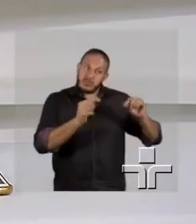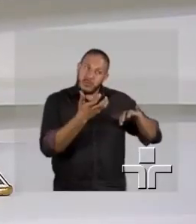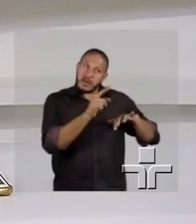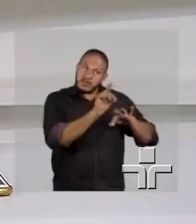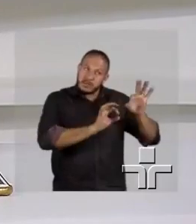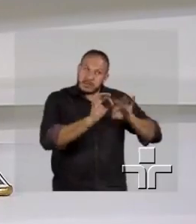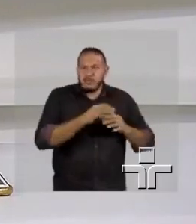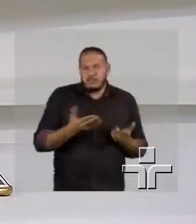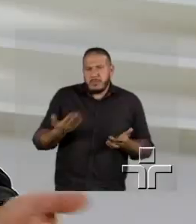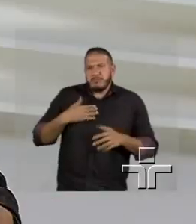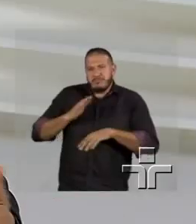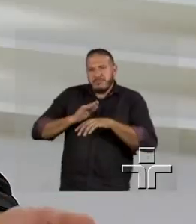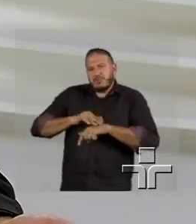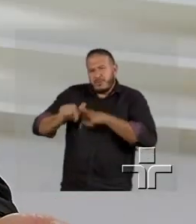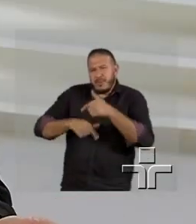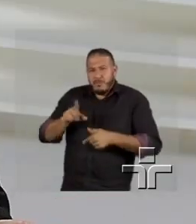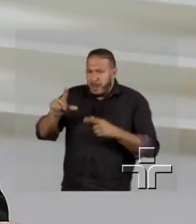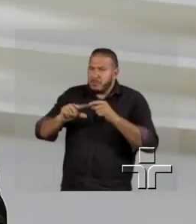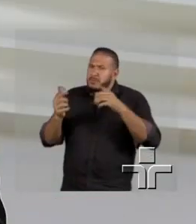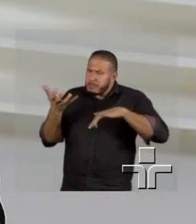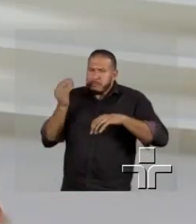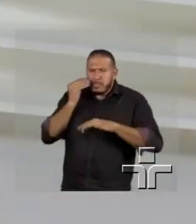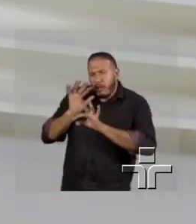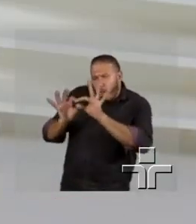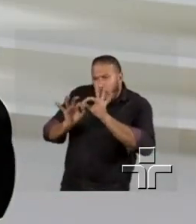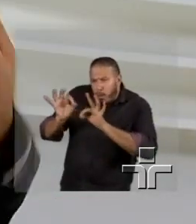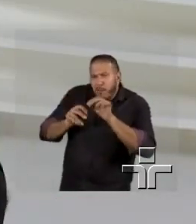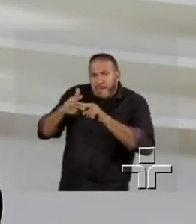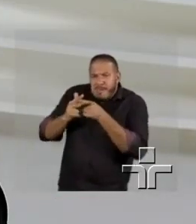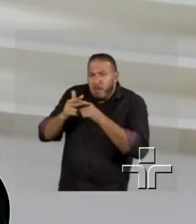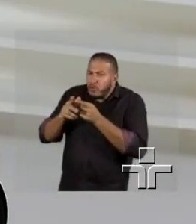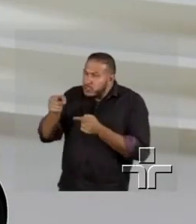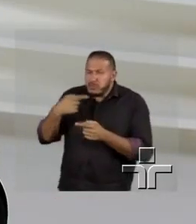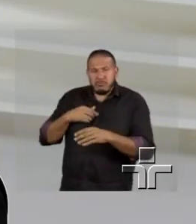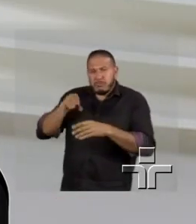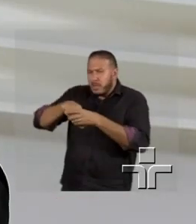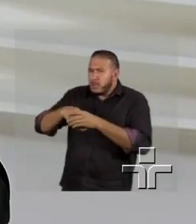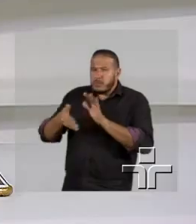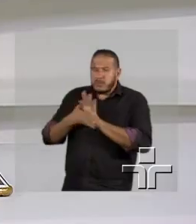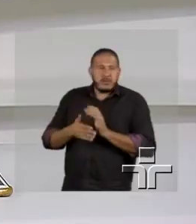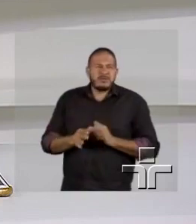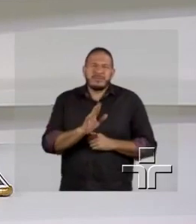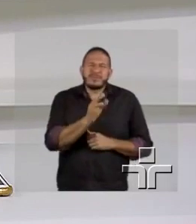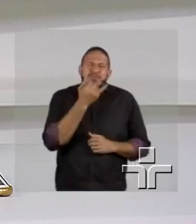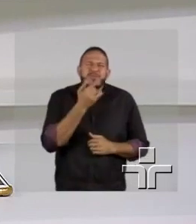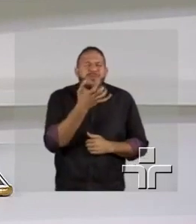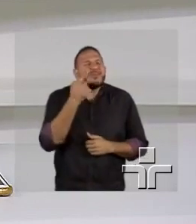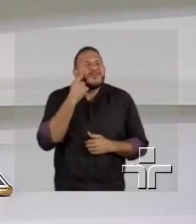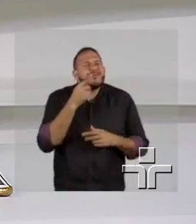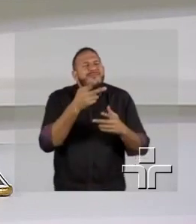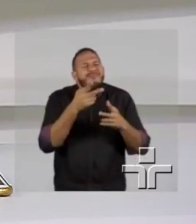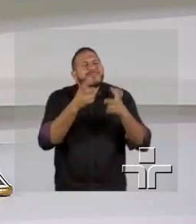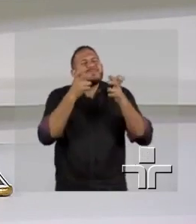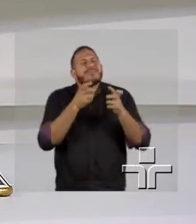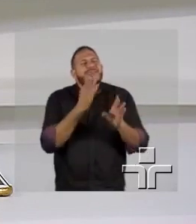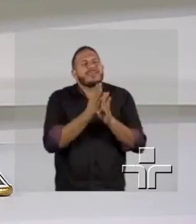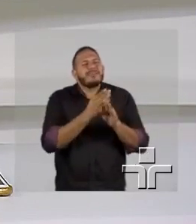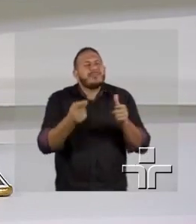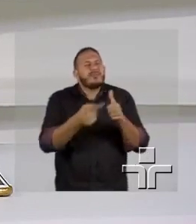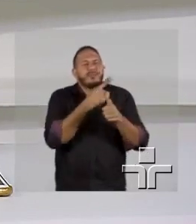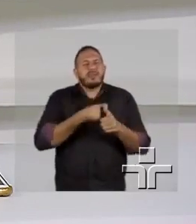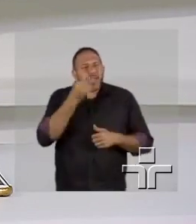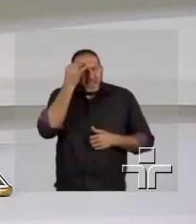foi agora que foi o plano para o Nordeste, para a Amazônia e para o Centro-Oeste. É que o senhor citou aqui, mais de uma